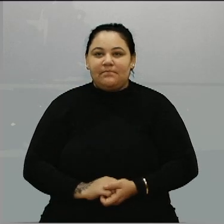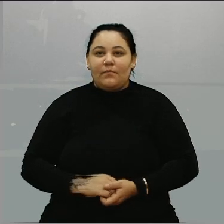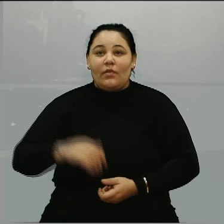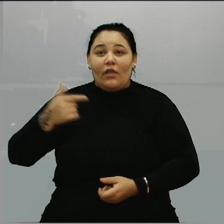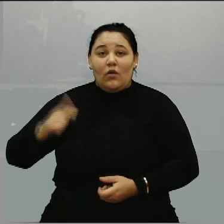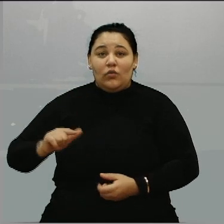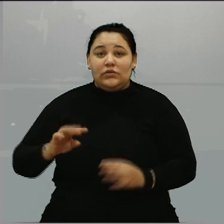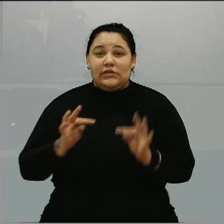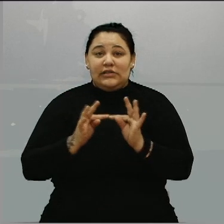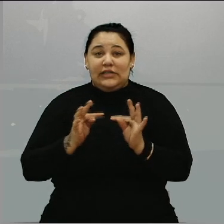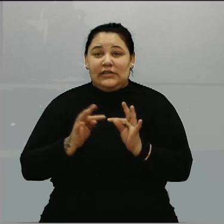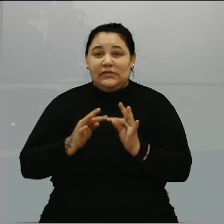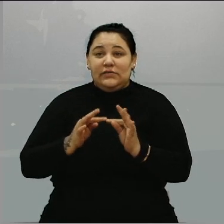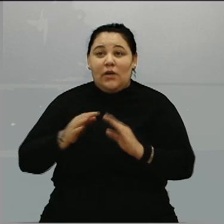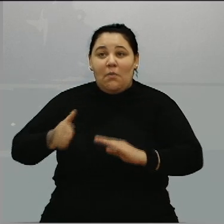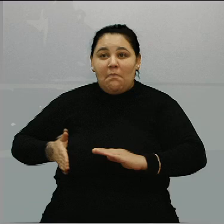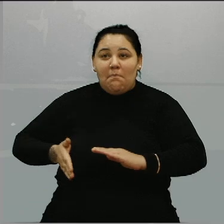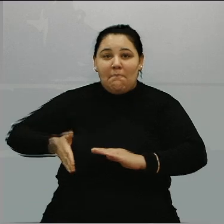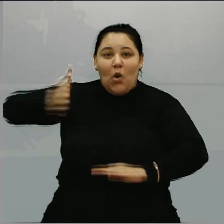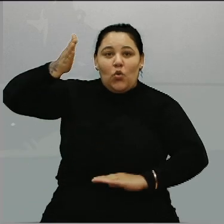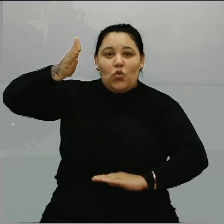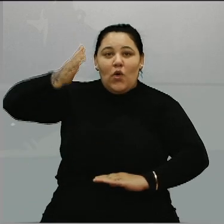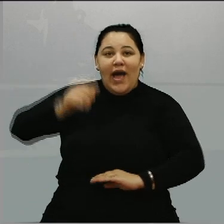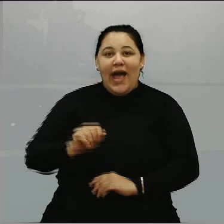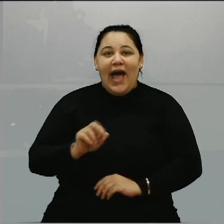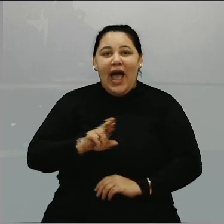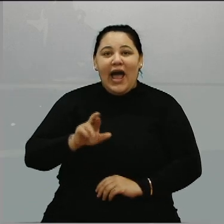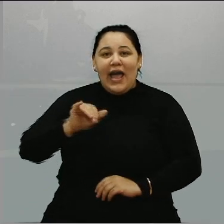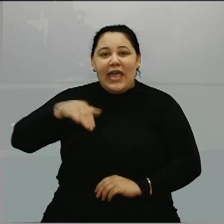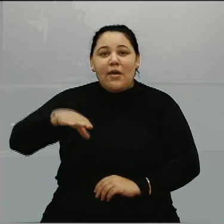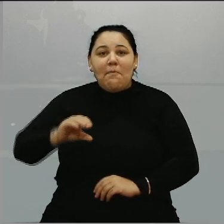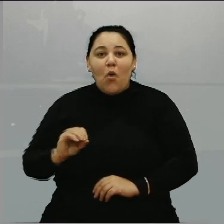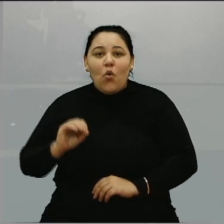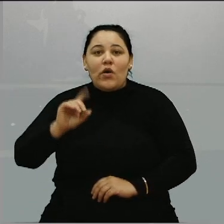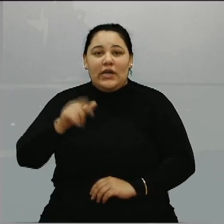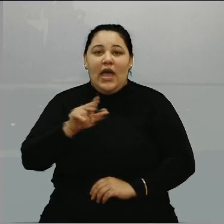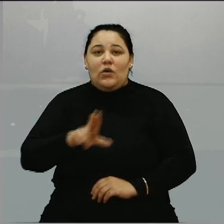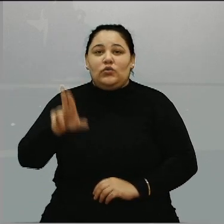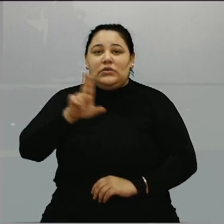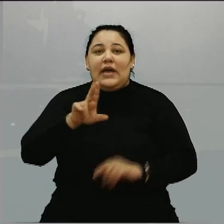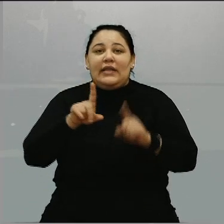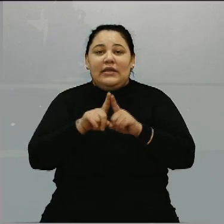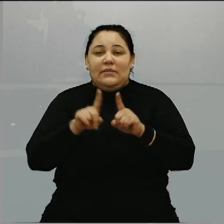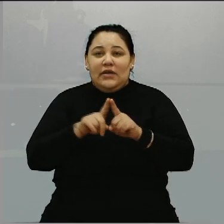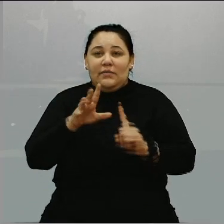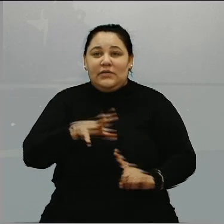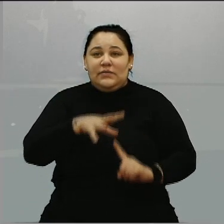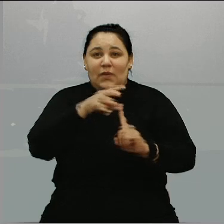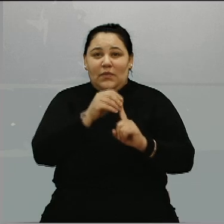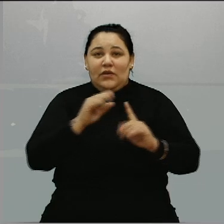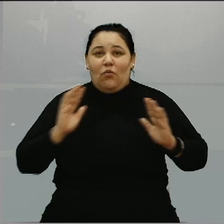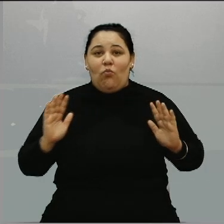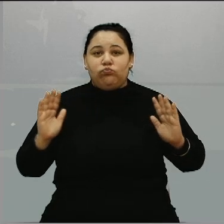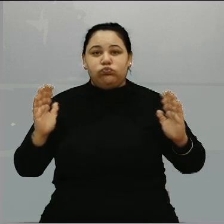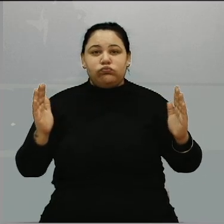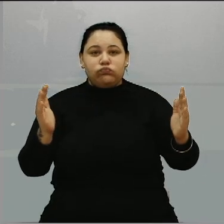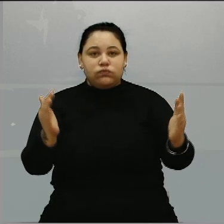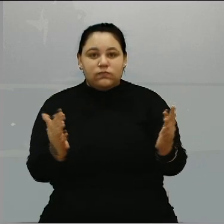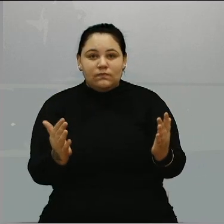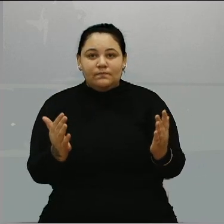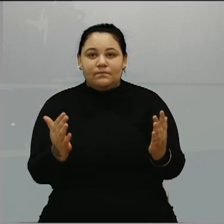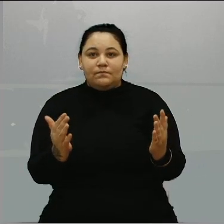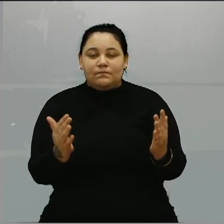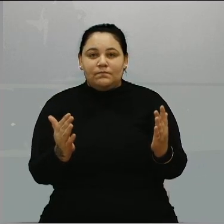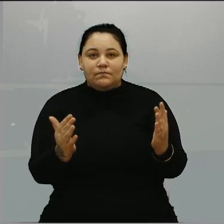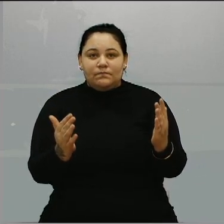a questão do muro de arrimo, né, que é utilizada, né, a gente vê principalmente nas encostas esses taludes que